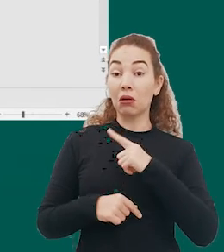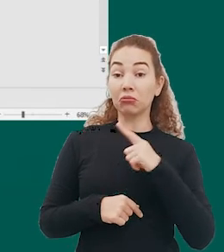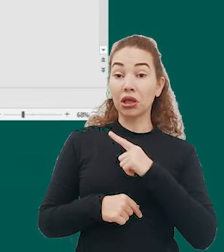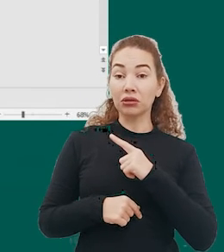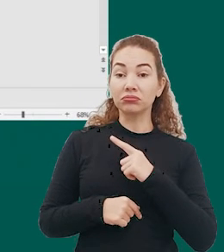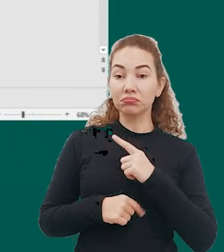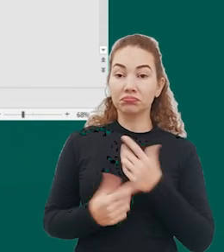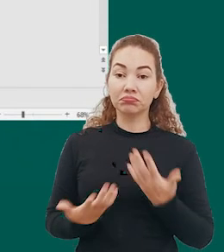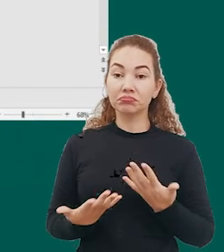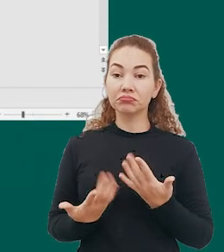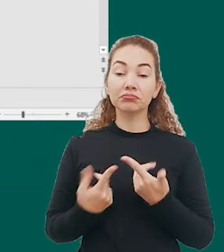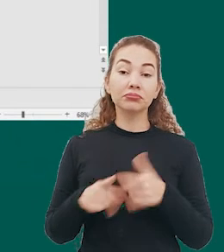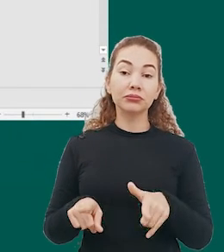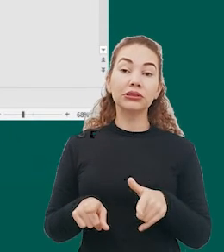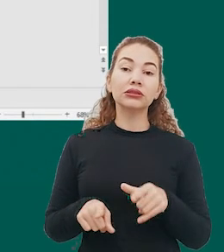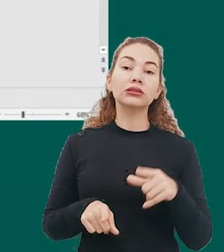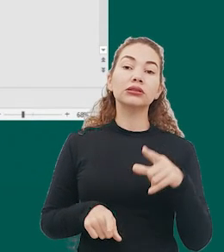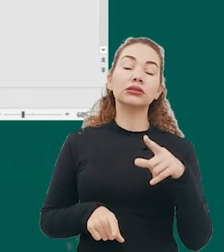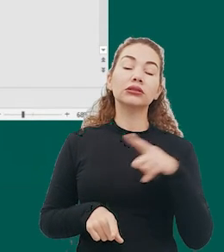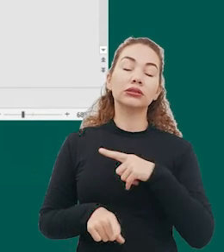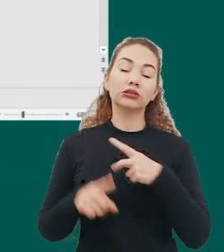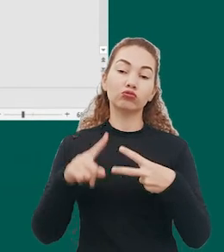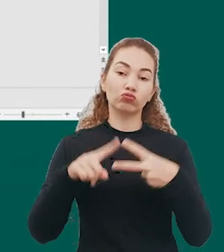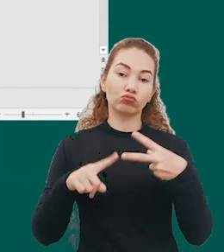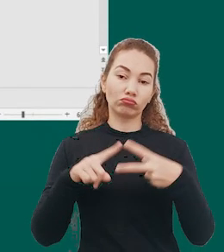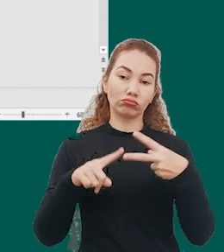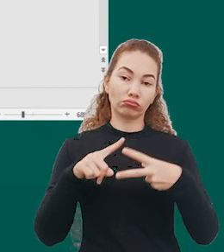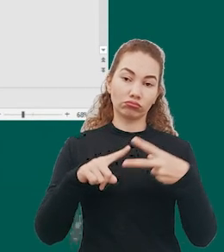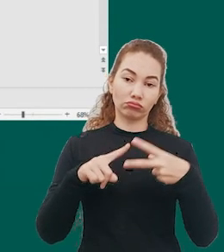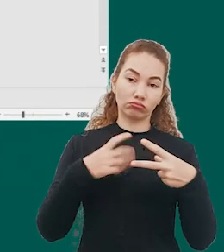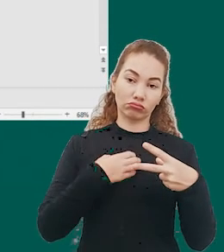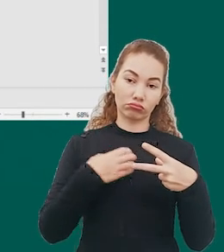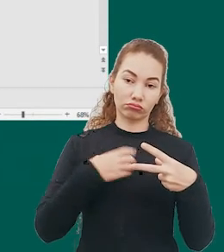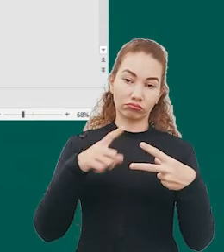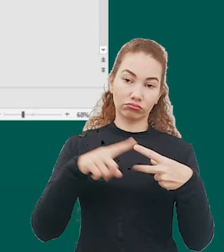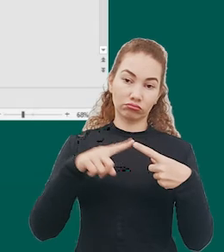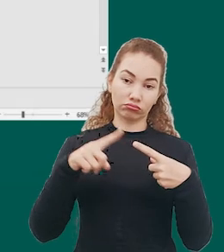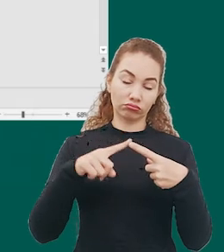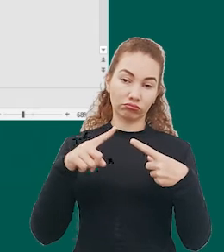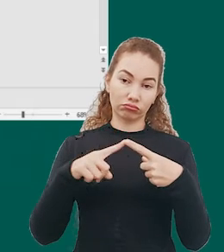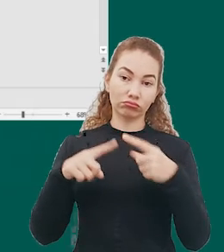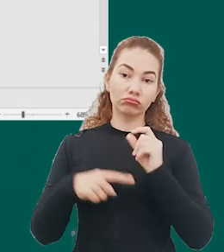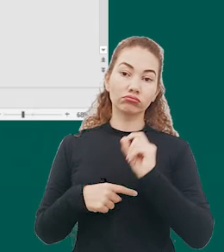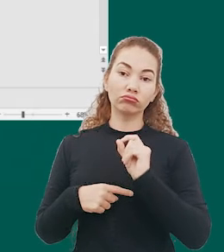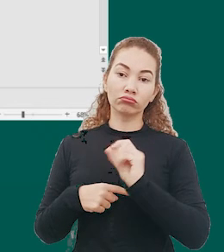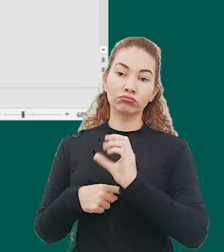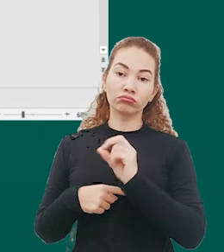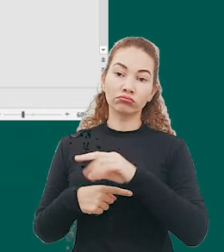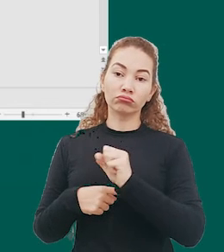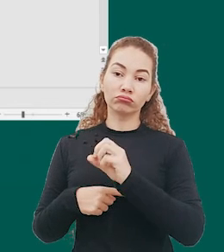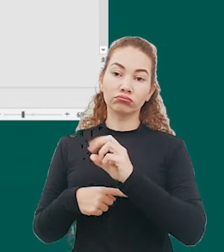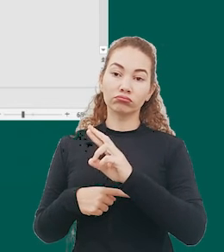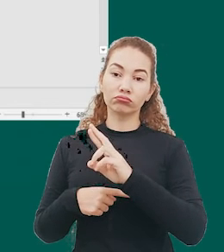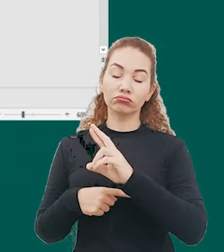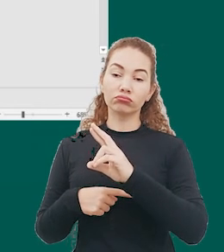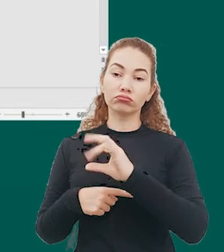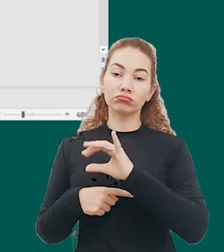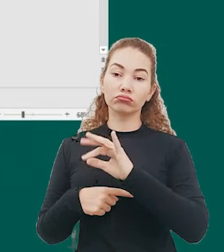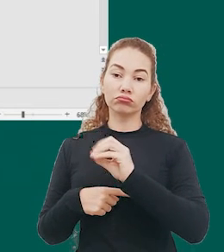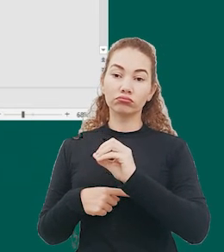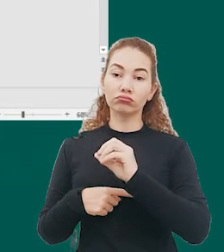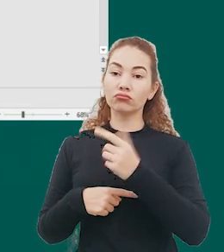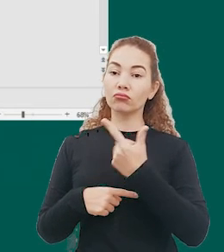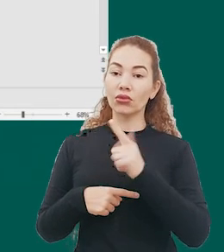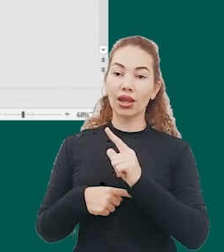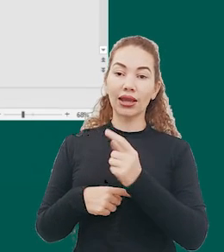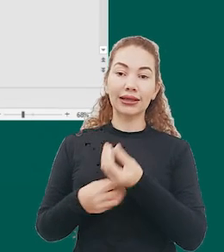consórcios. Só que nós temos duas possibilidades. Nós temos aquele consórcio que é não contemplado e aquele